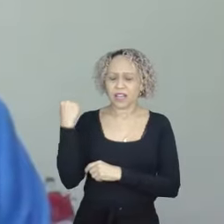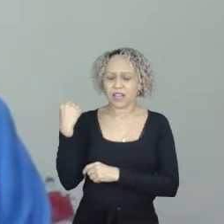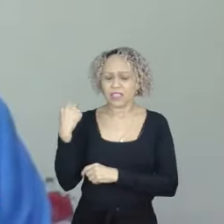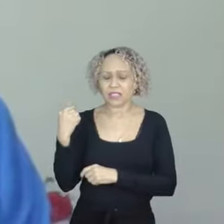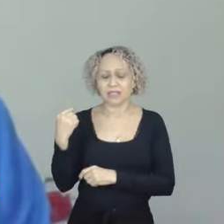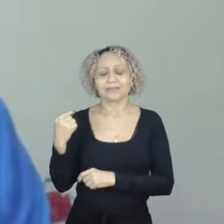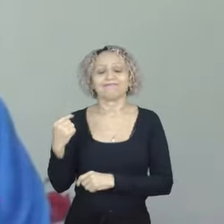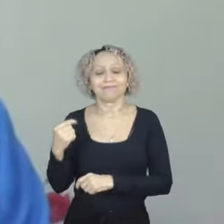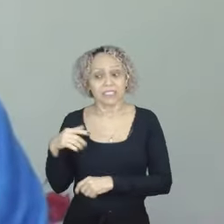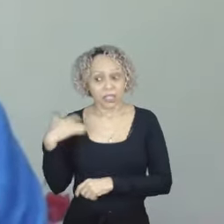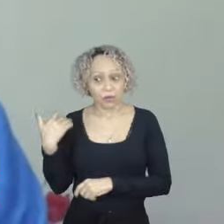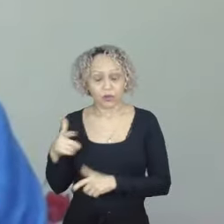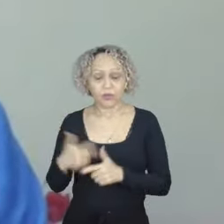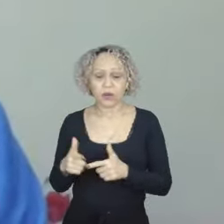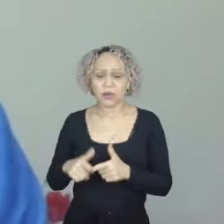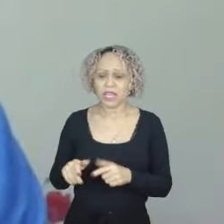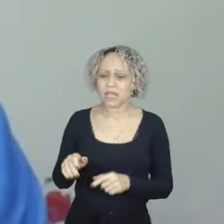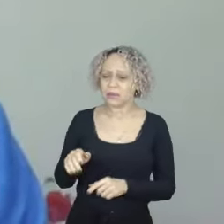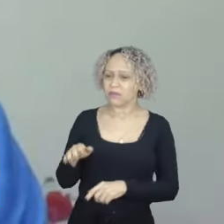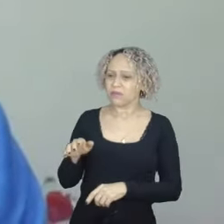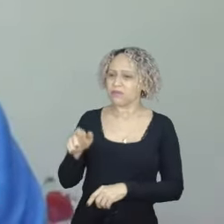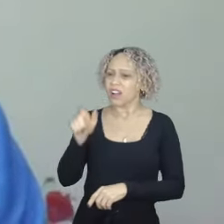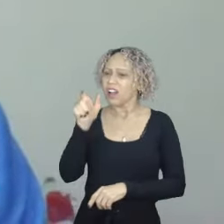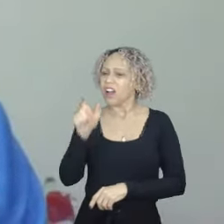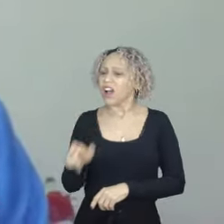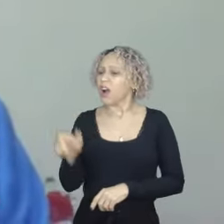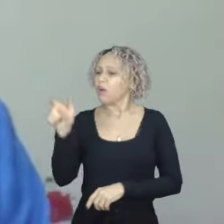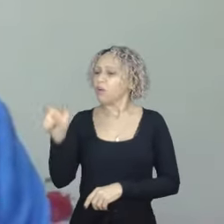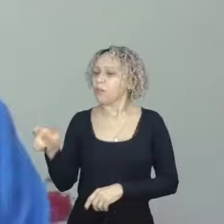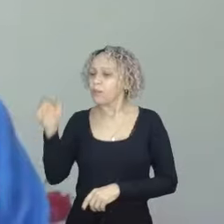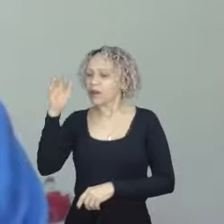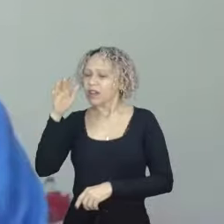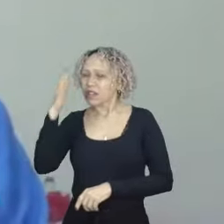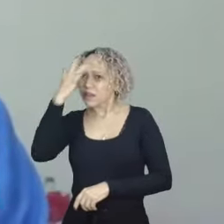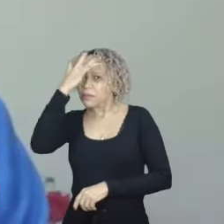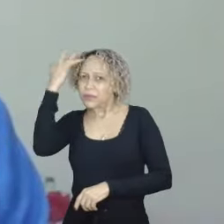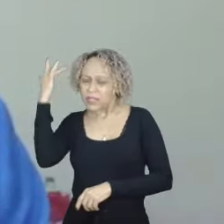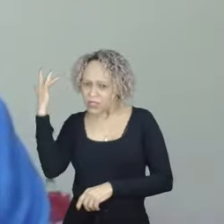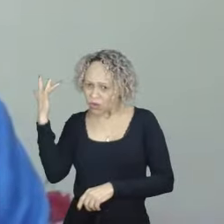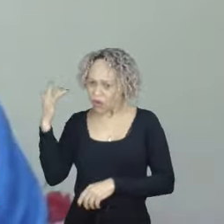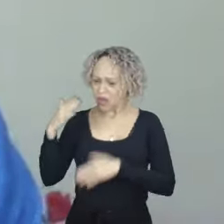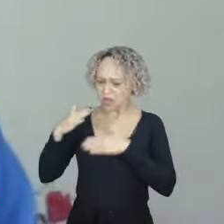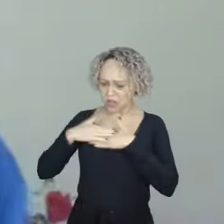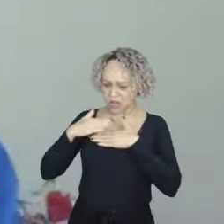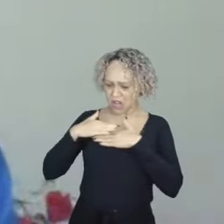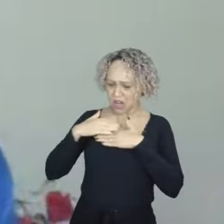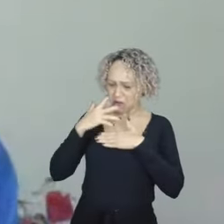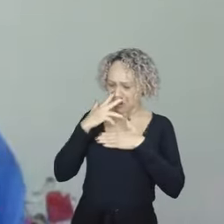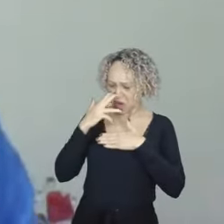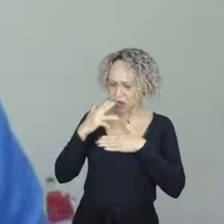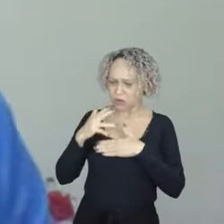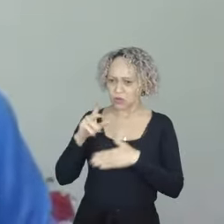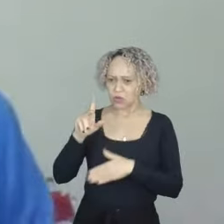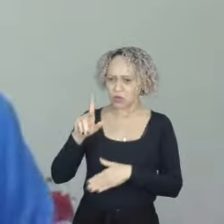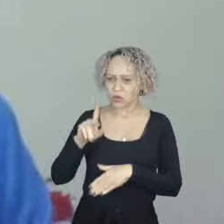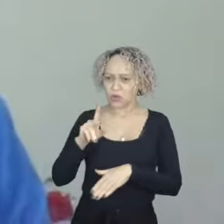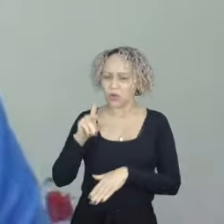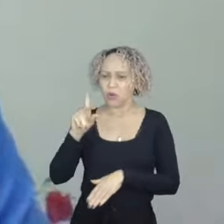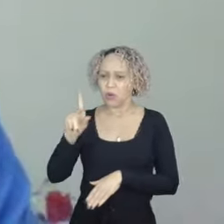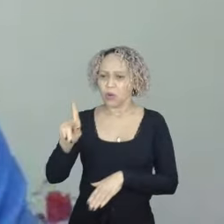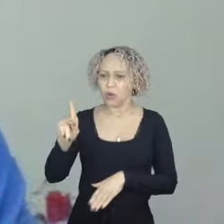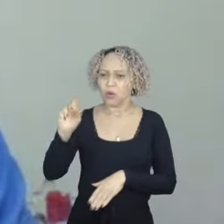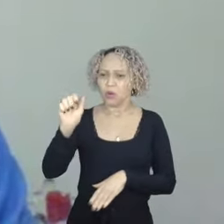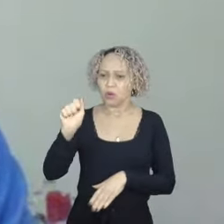consideravam pardos, mas que não tinham nenhum fenótipo de pessoa negra. Eu digo isso porque o IBGE estabelece que